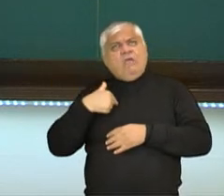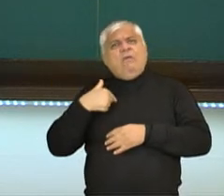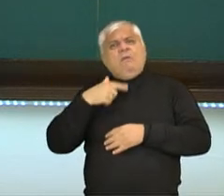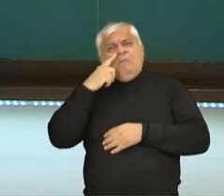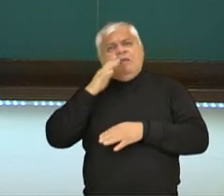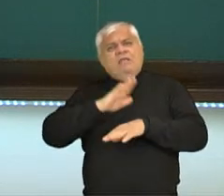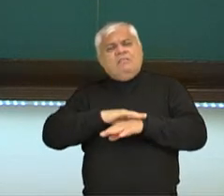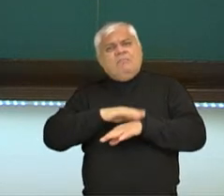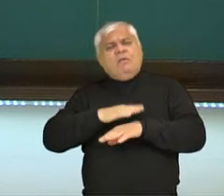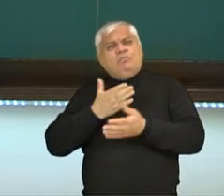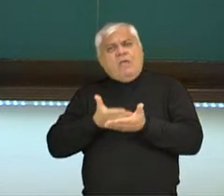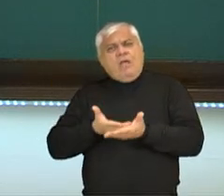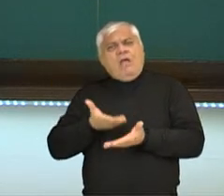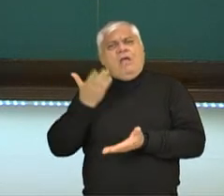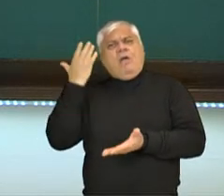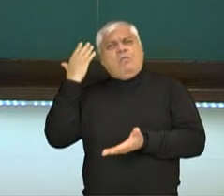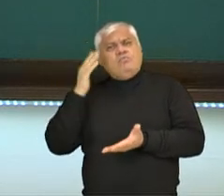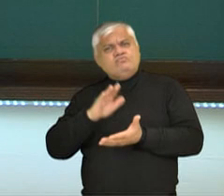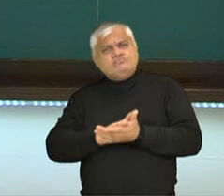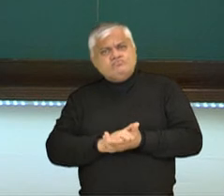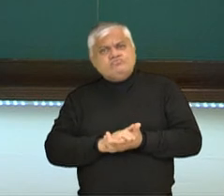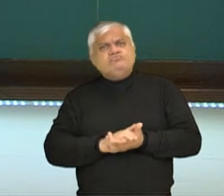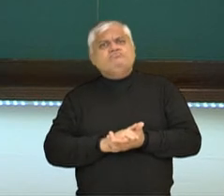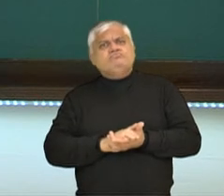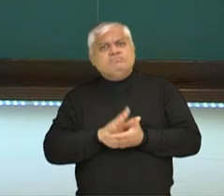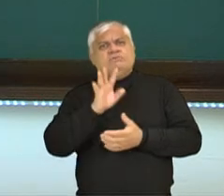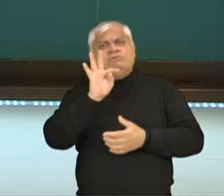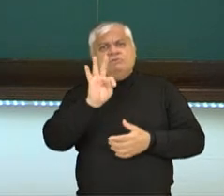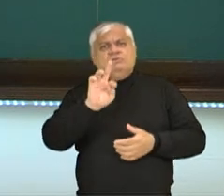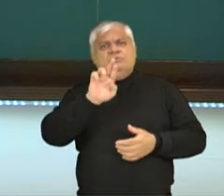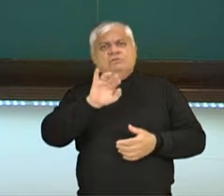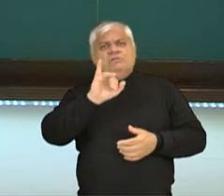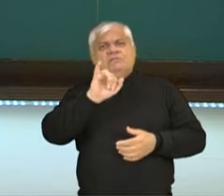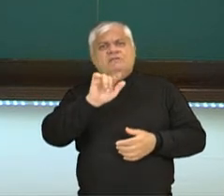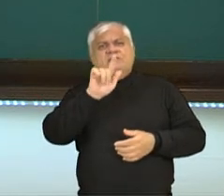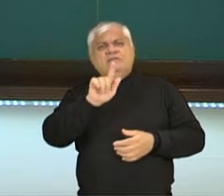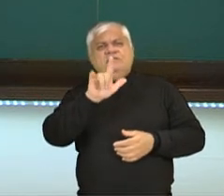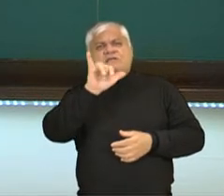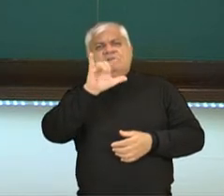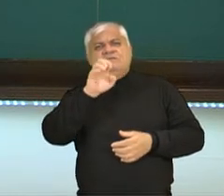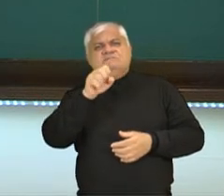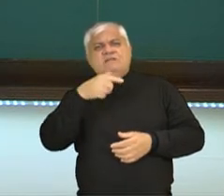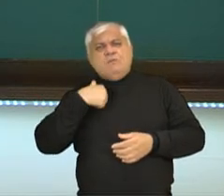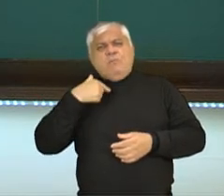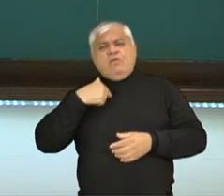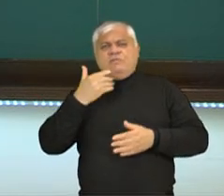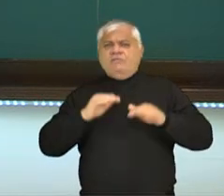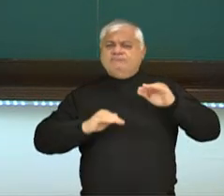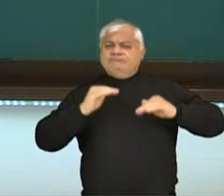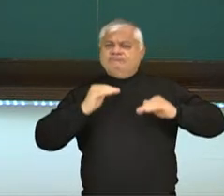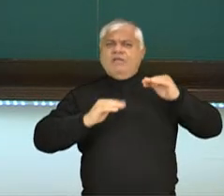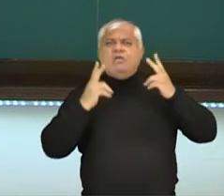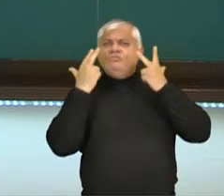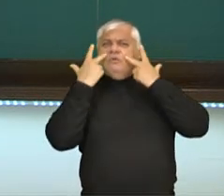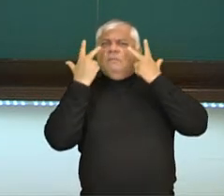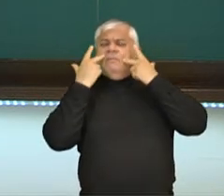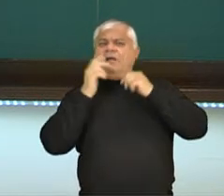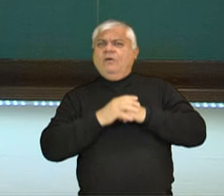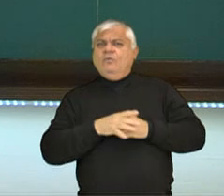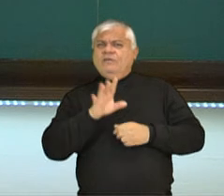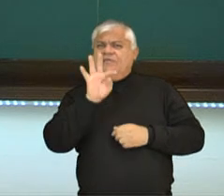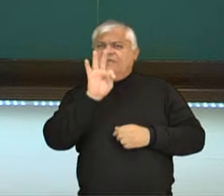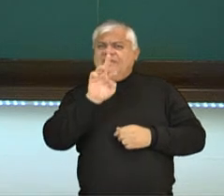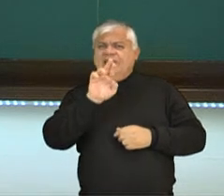o triglicerídeo meu está alto, o meu está regulado. Professor, o que que isso quer